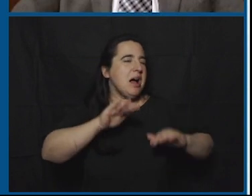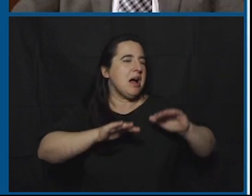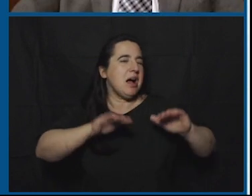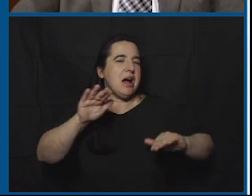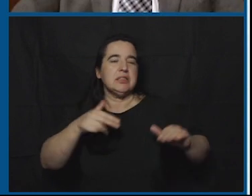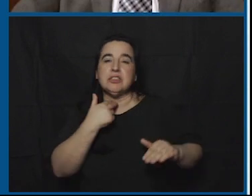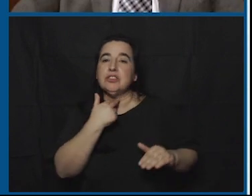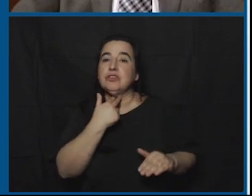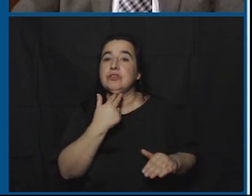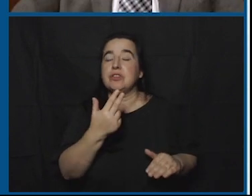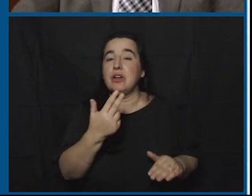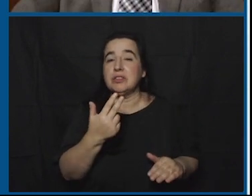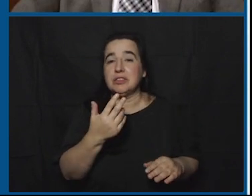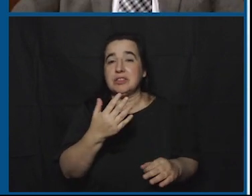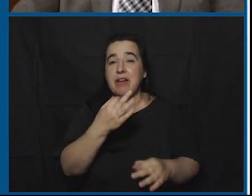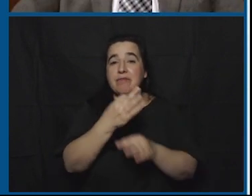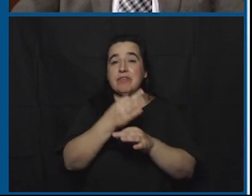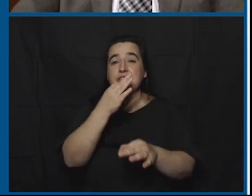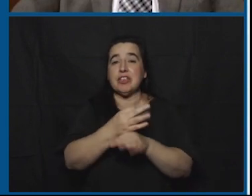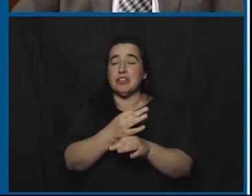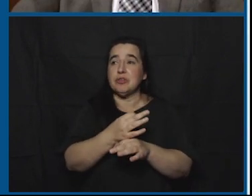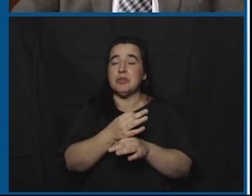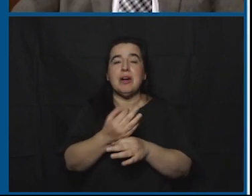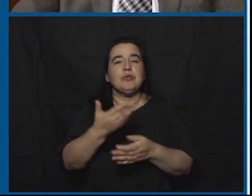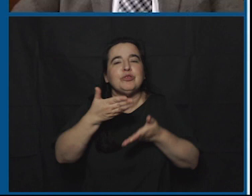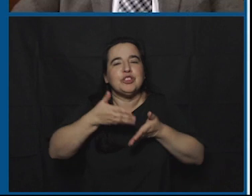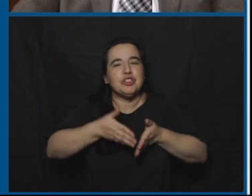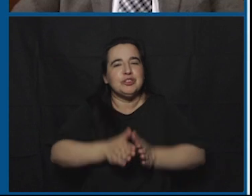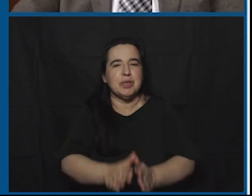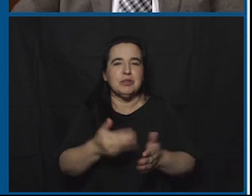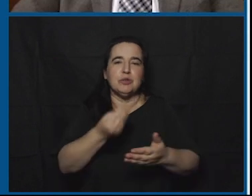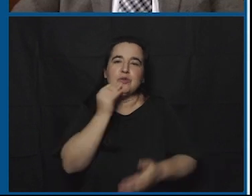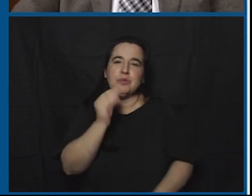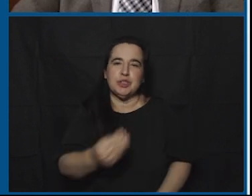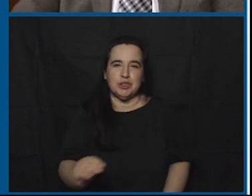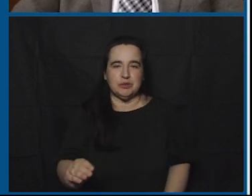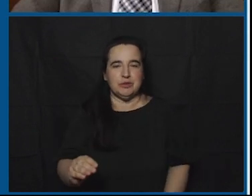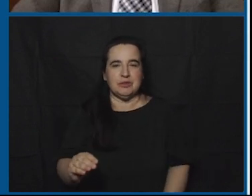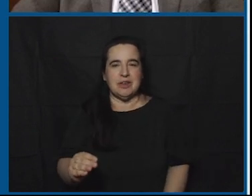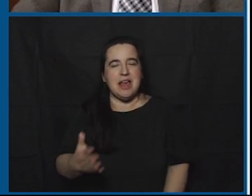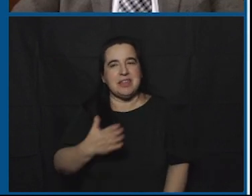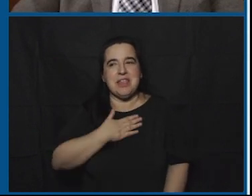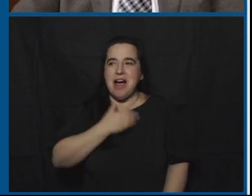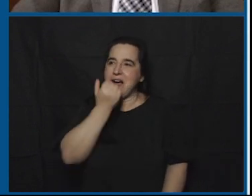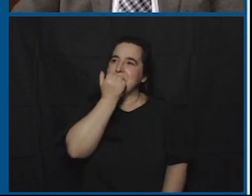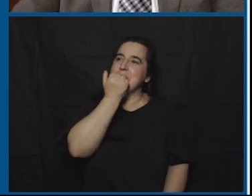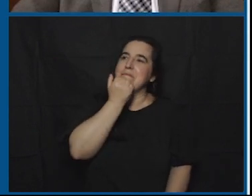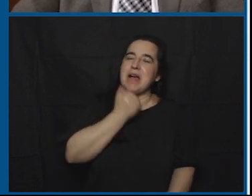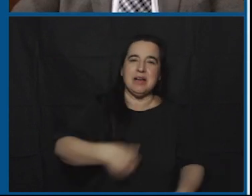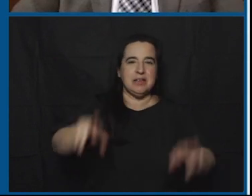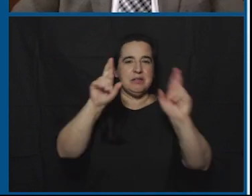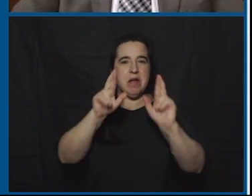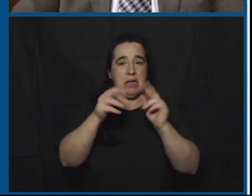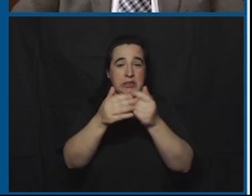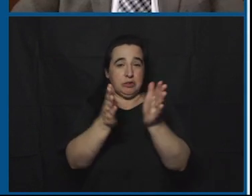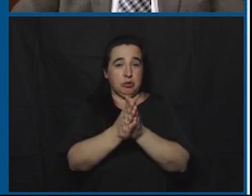das vozes que celebram a chegada deste menino, que antecipam, em certa forma, o gozo e a esperança que todos depositamos em